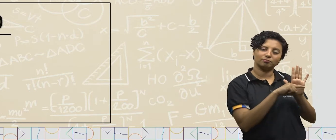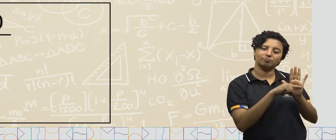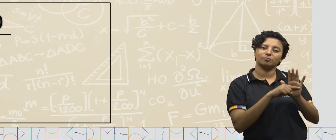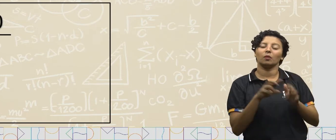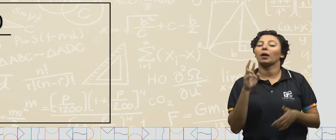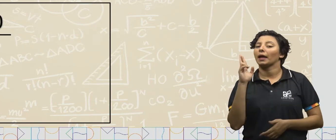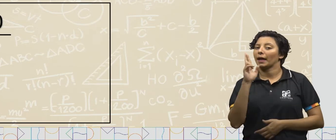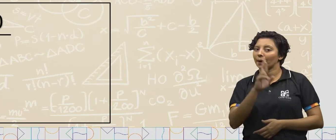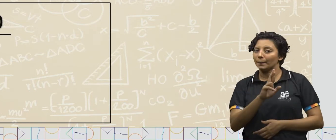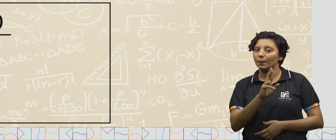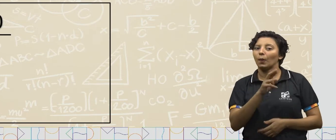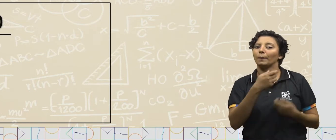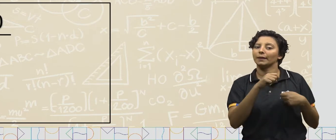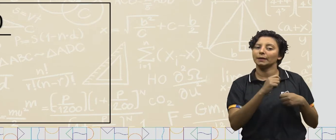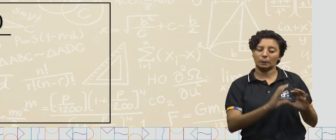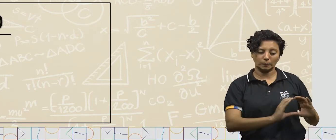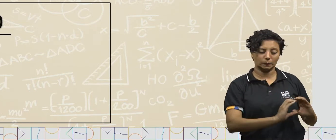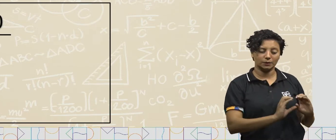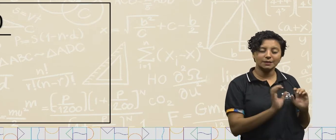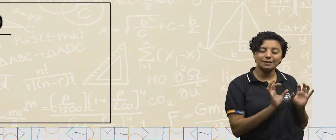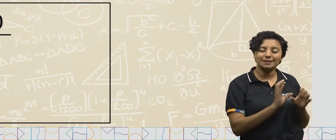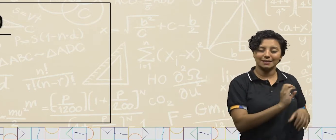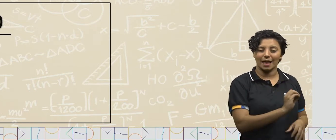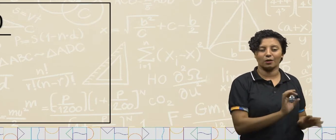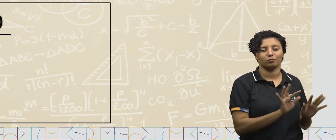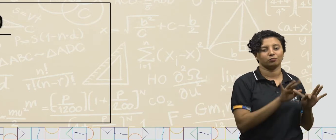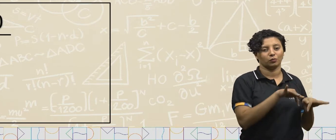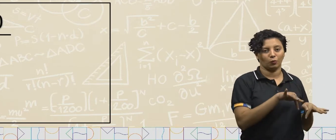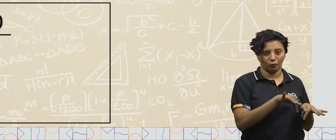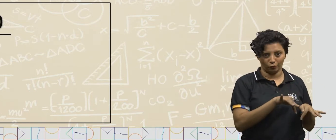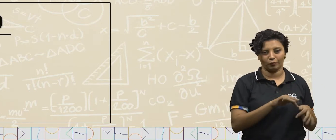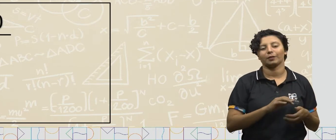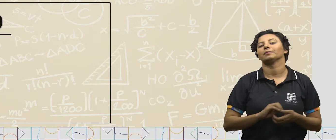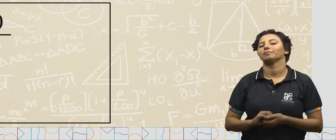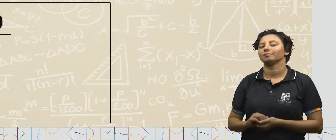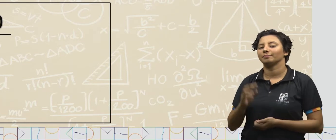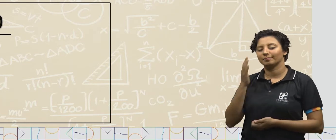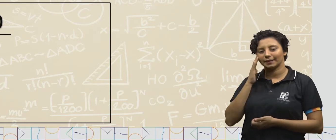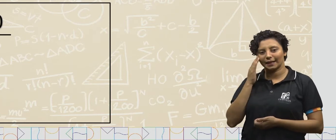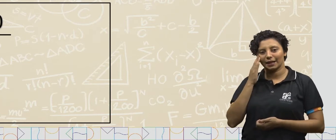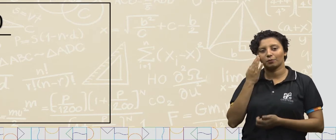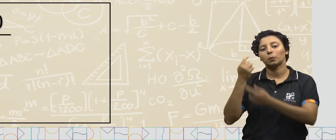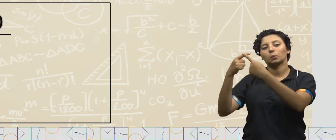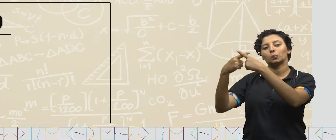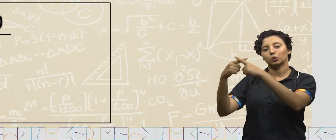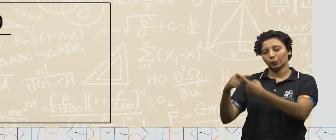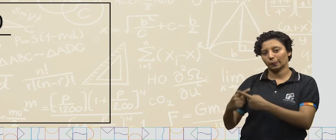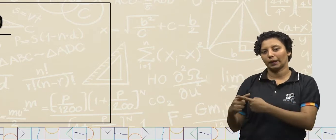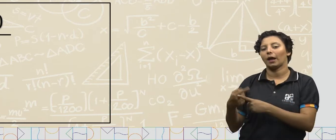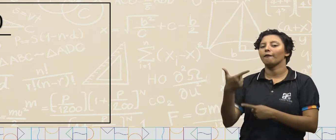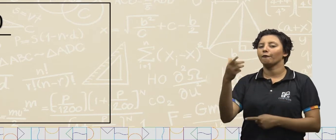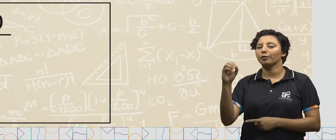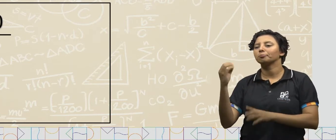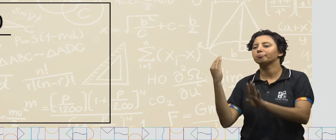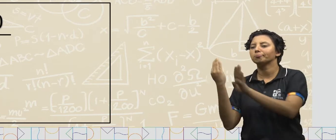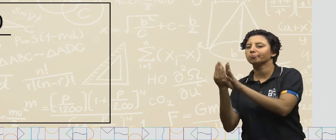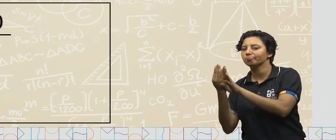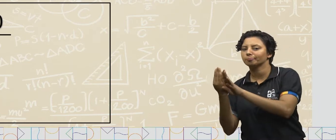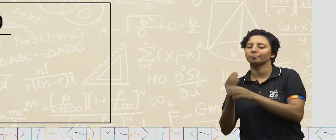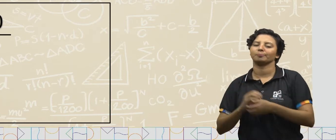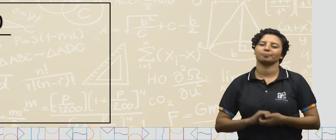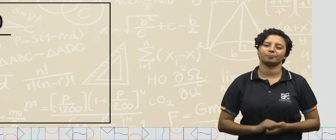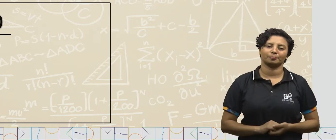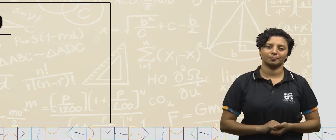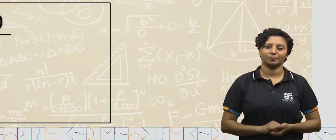o resultado dessa multiplicação deve ser 20 ou o mais próximo possível. Vamos